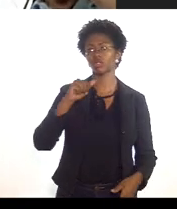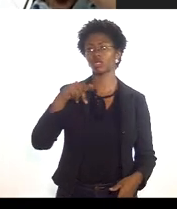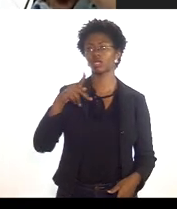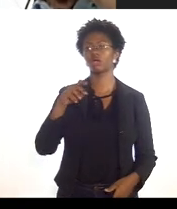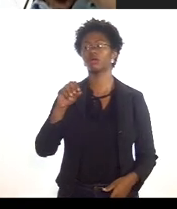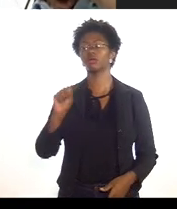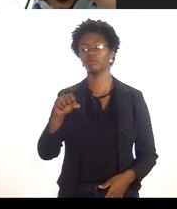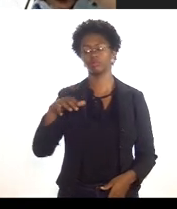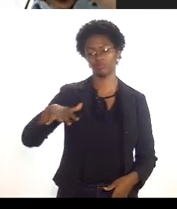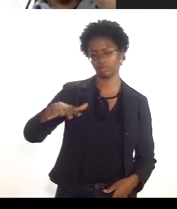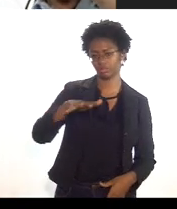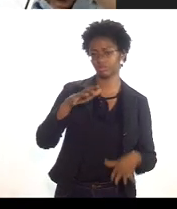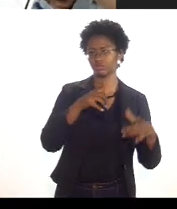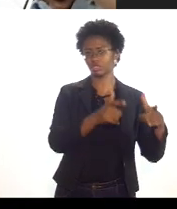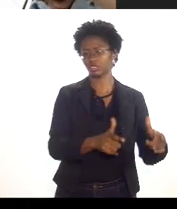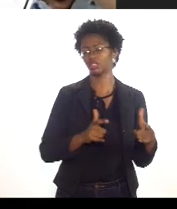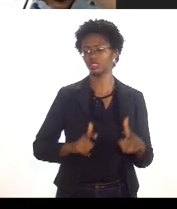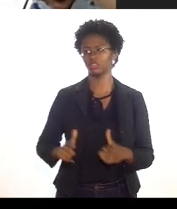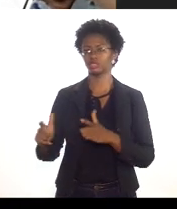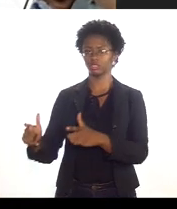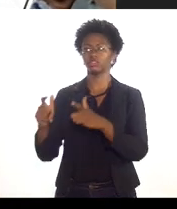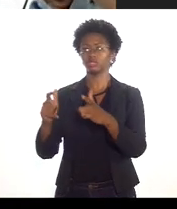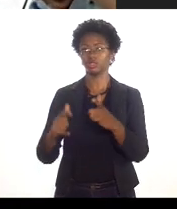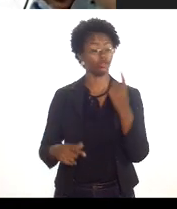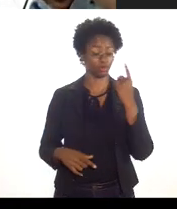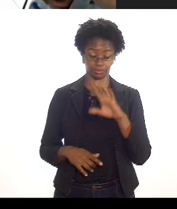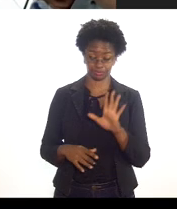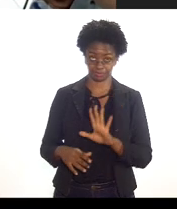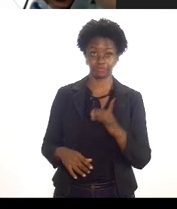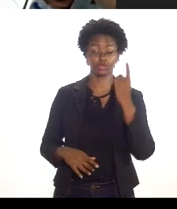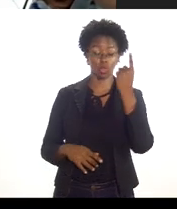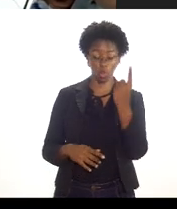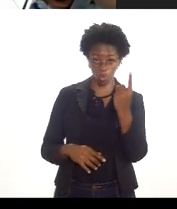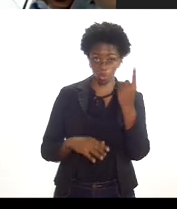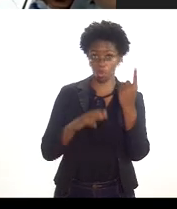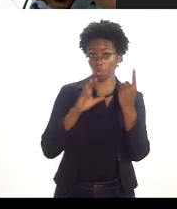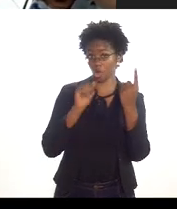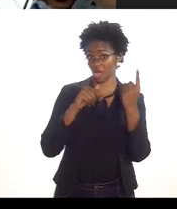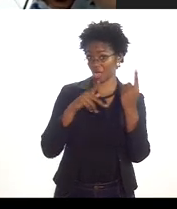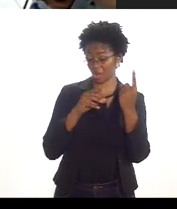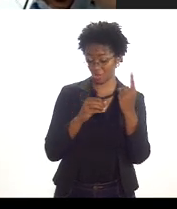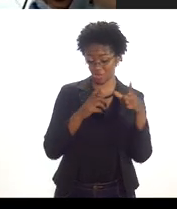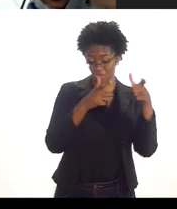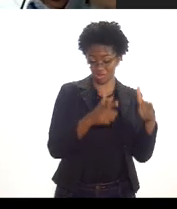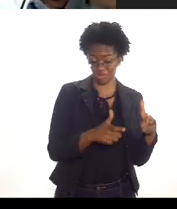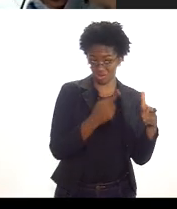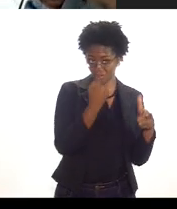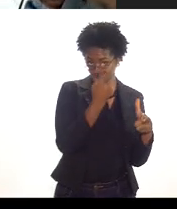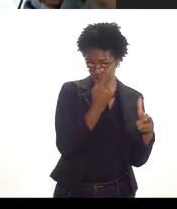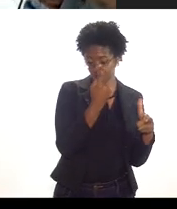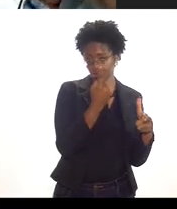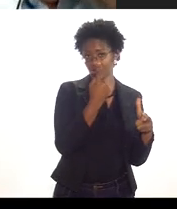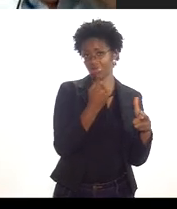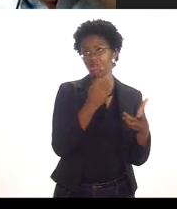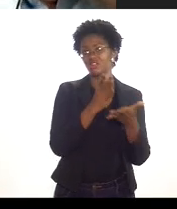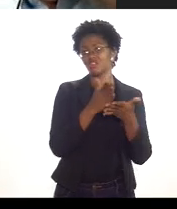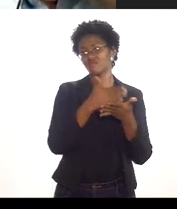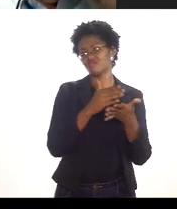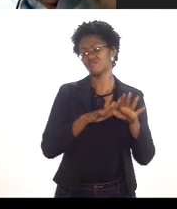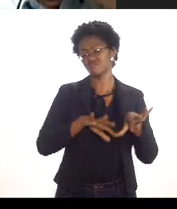uma, de um único campo em mais de um. Né? Então, no caso do campo de Tupi,